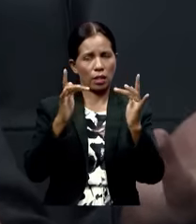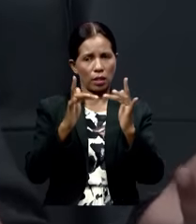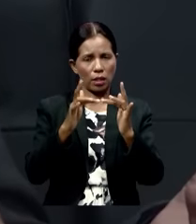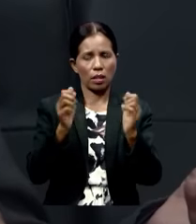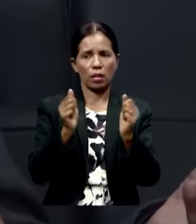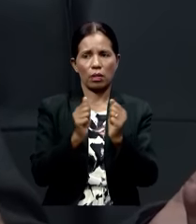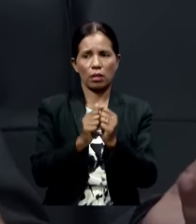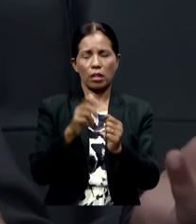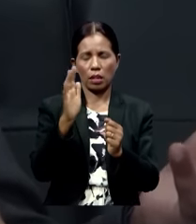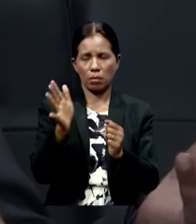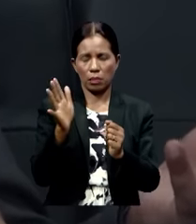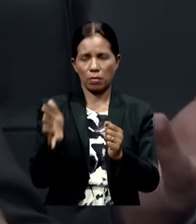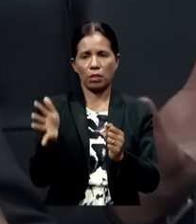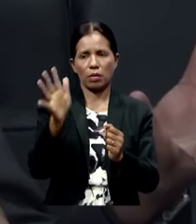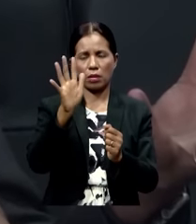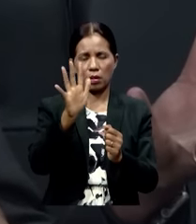55